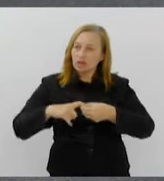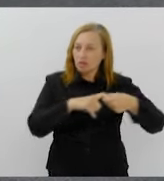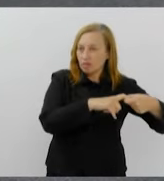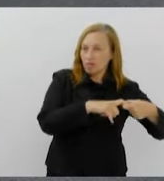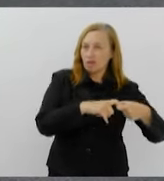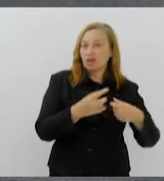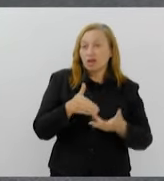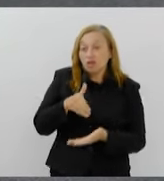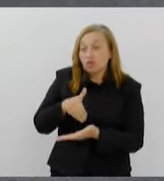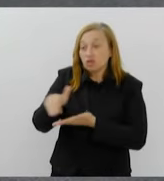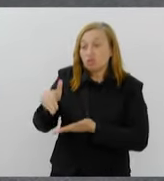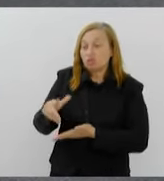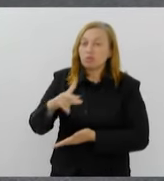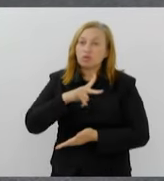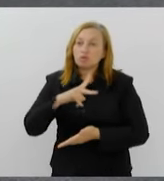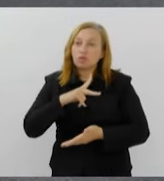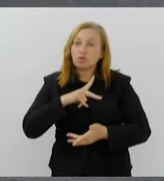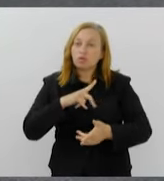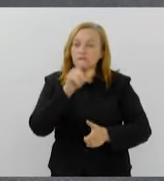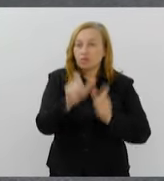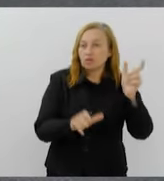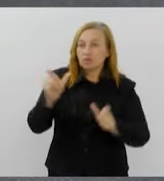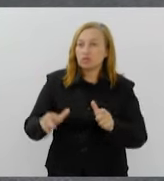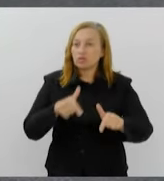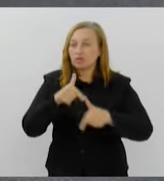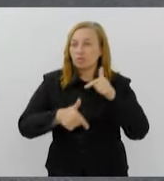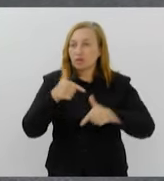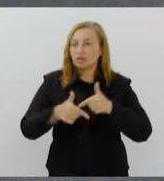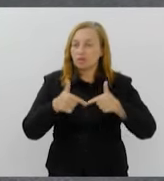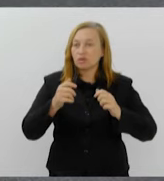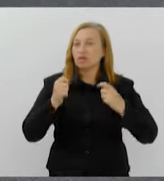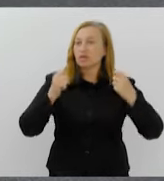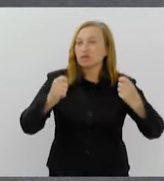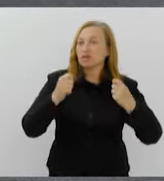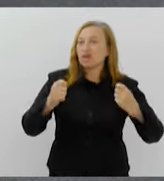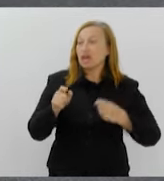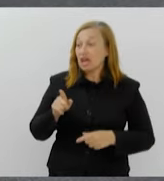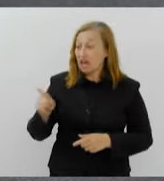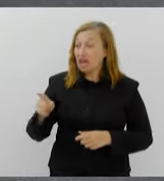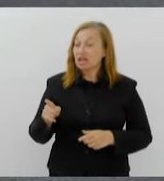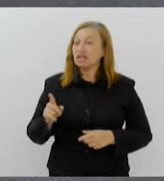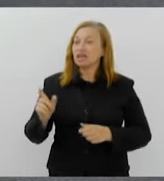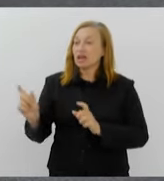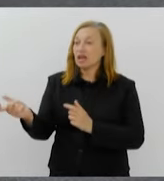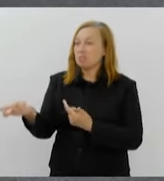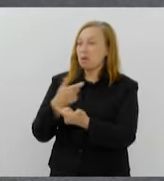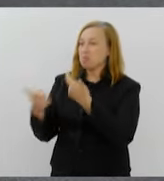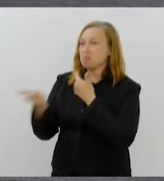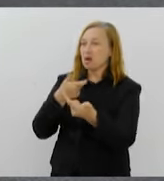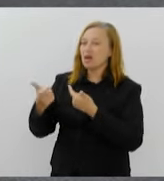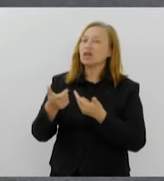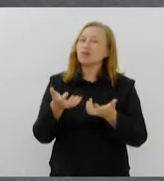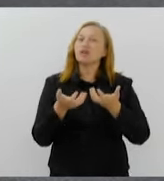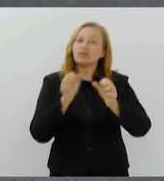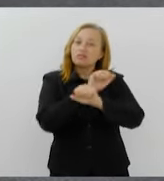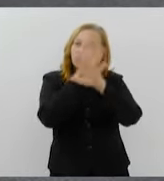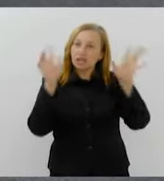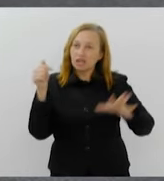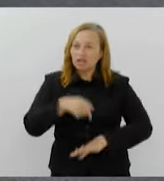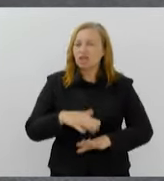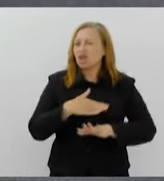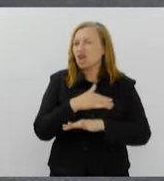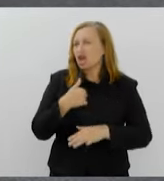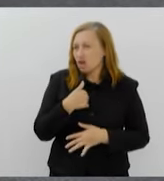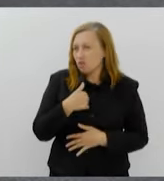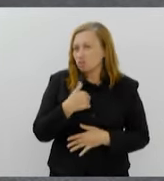expulso pelos próprios trabalhadores manifestantes porque a todo momento tentava insultar os três parlamentares eu quero deixar Claro aqui que eu sou